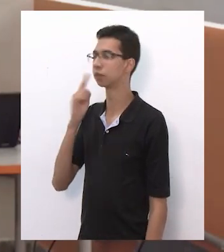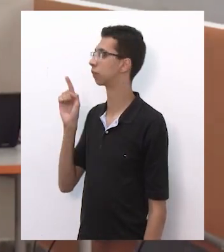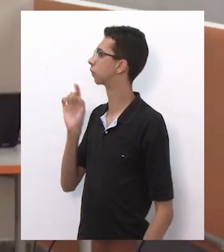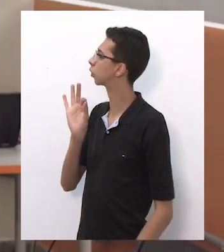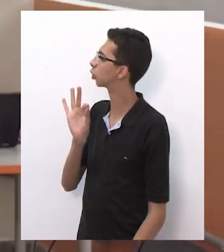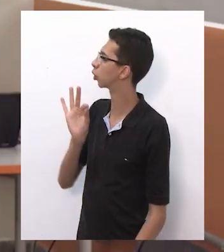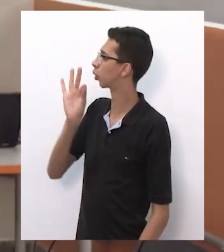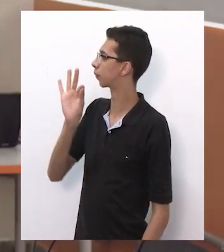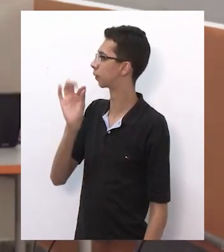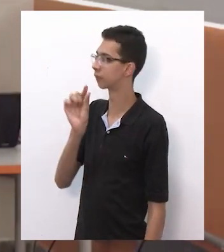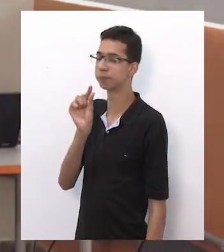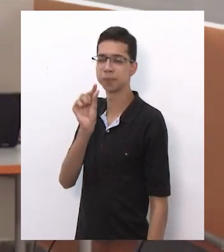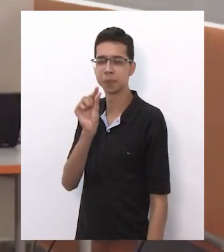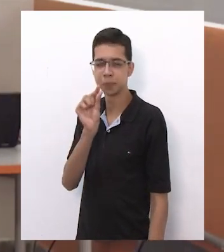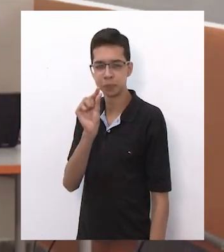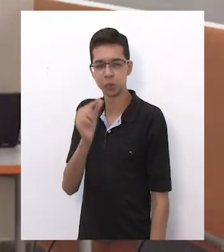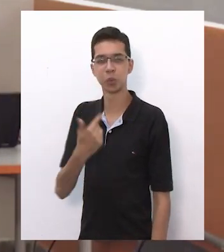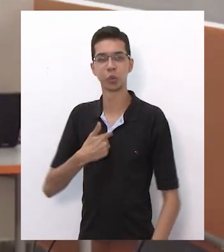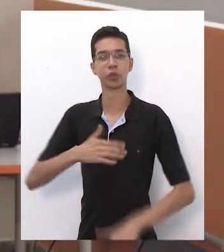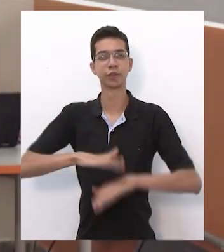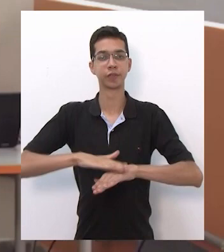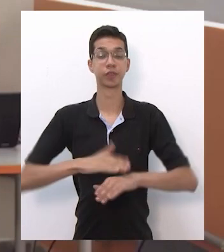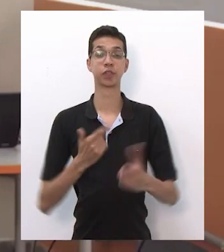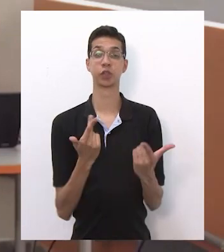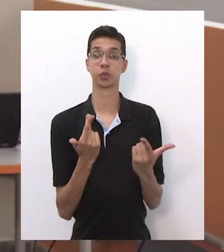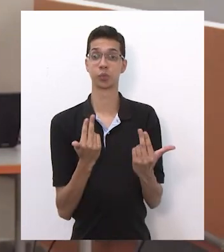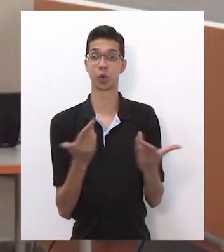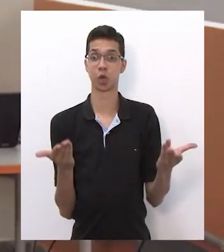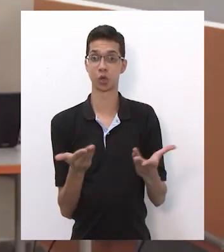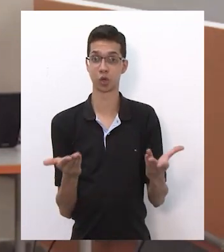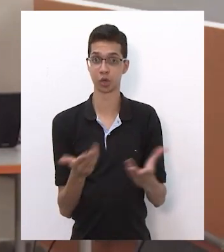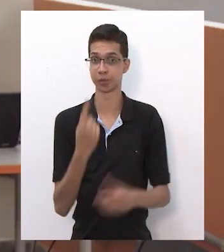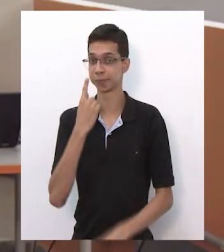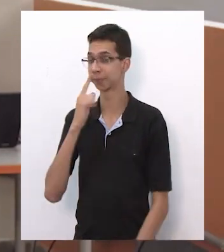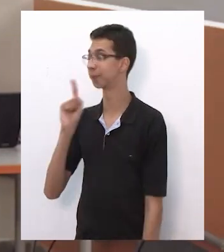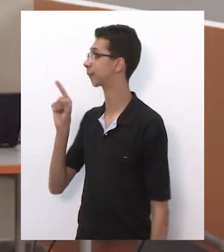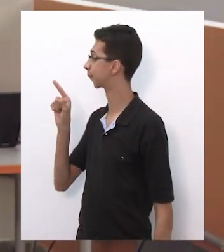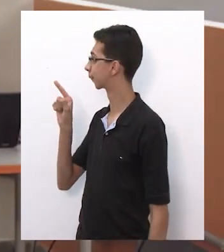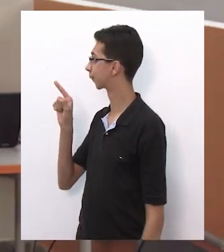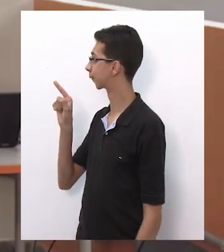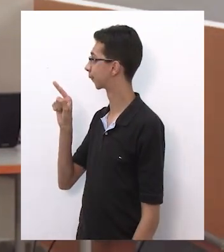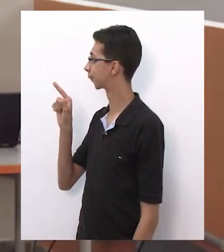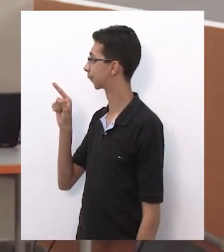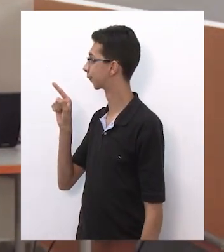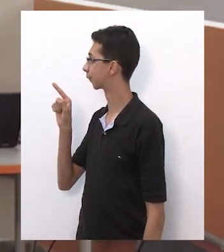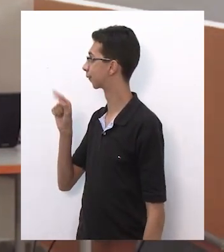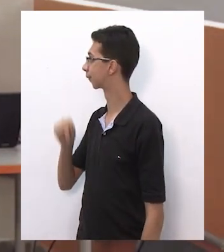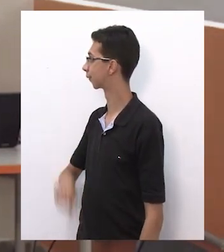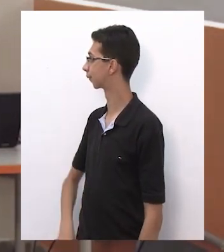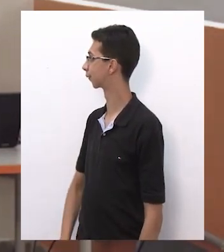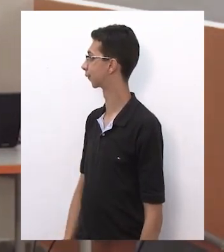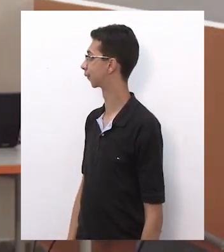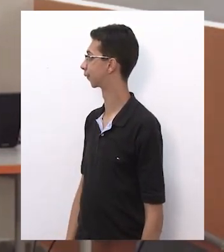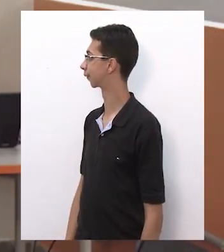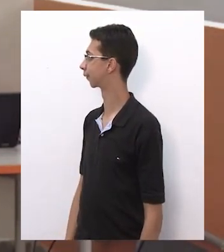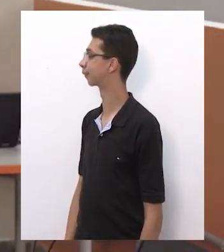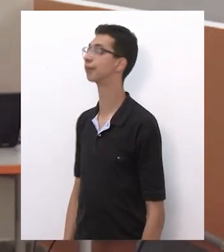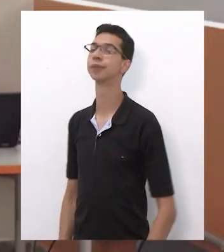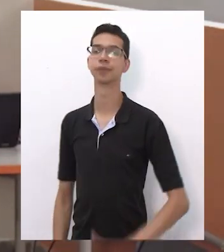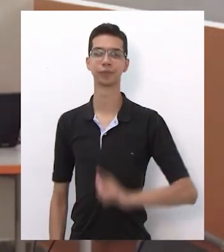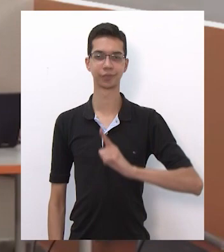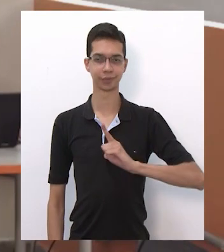Agora, se eu fizer o mesmo procedimento, selecionei as duas e agrupei, agora eu tenho uma caixa com